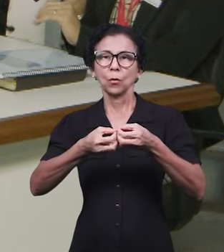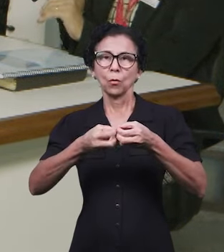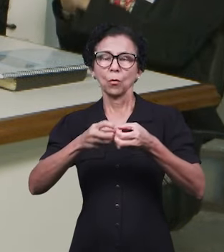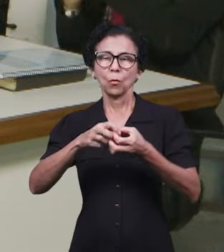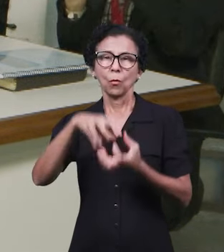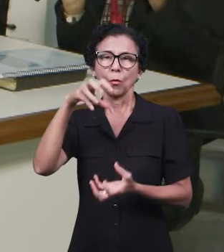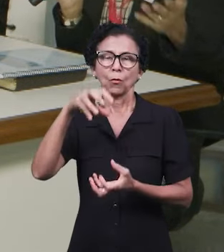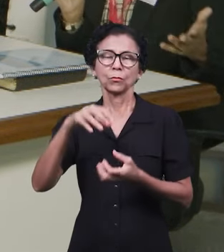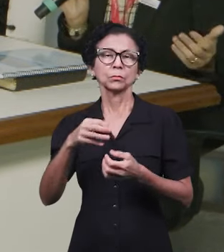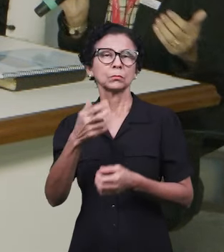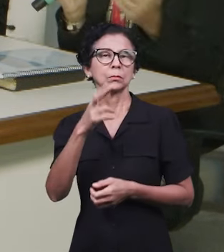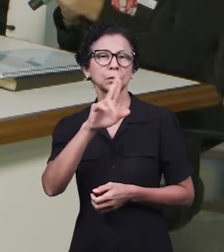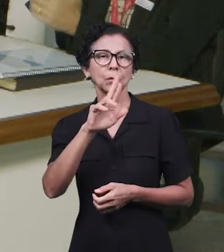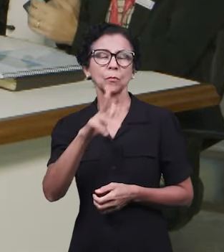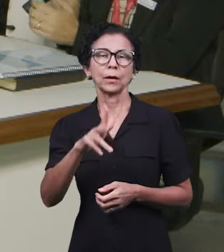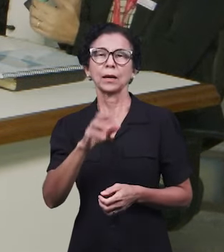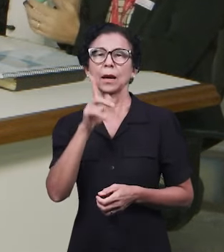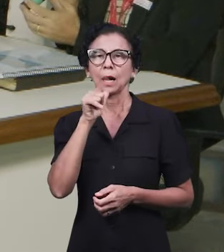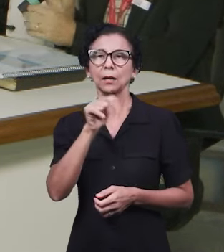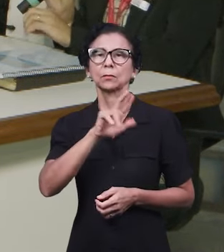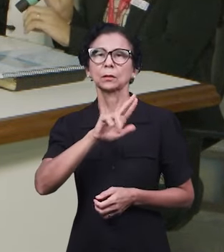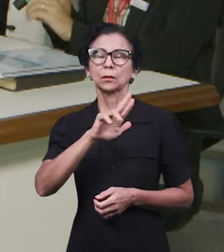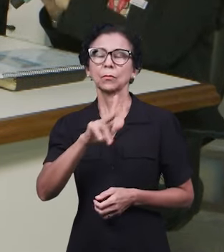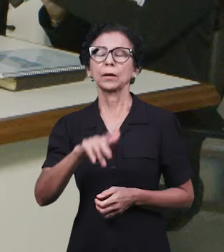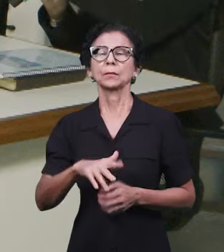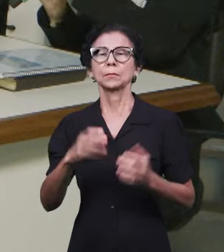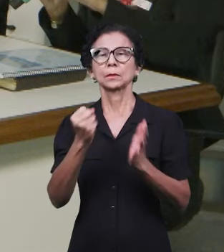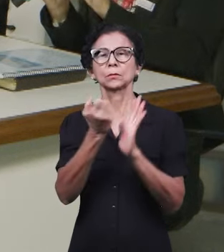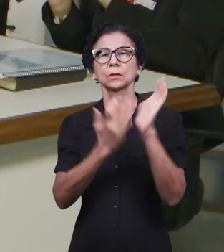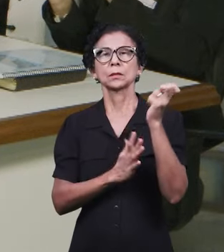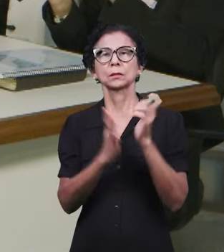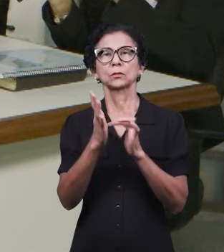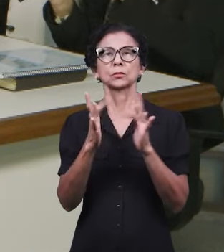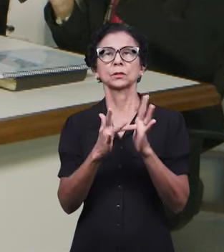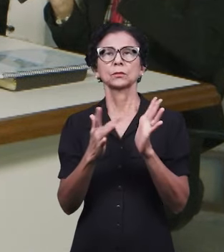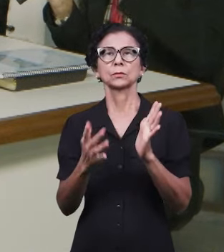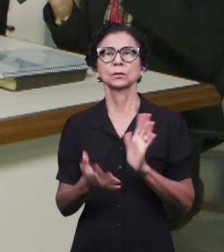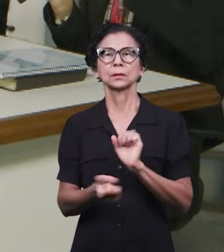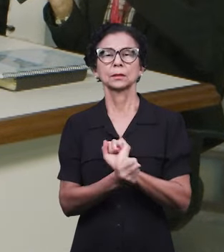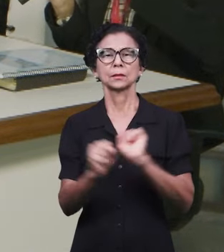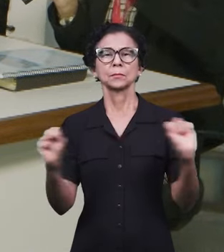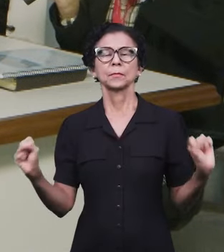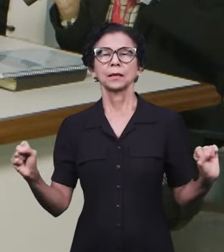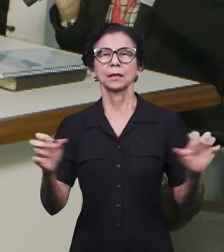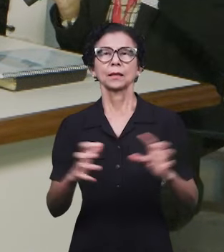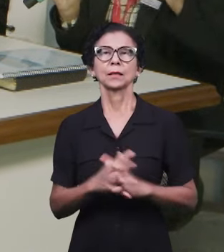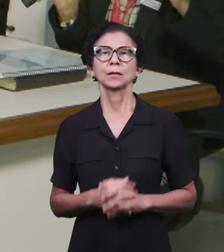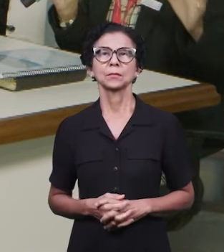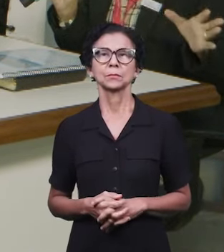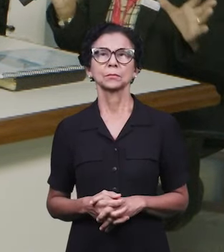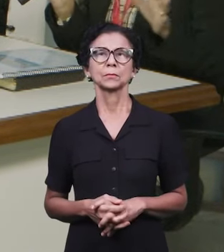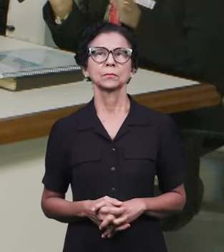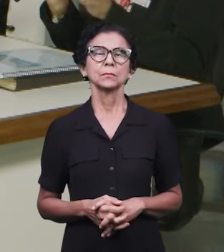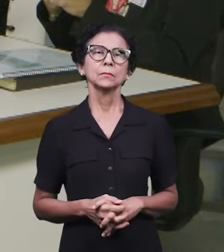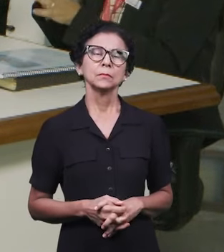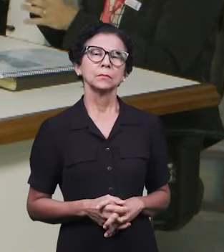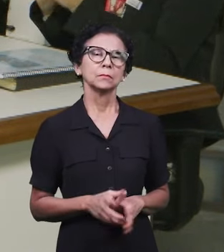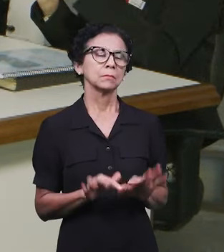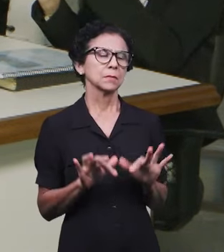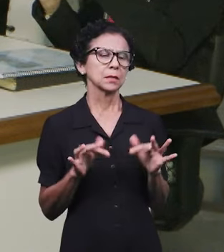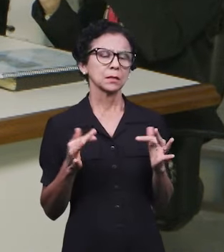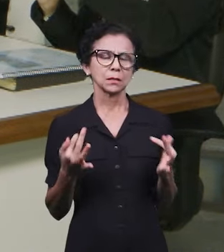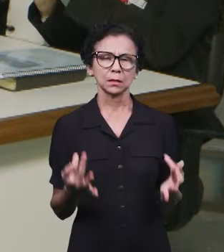de grandes tecnologias, tá, irmãos? É algo bem simples, a gente busca, optamos por colocar o máximo possível as